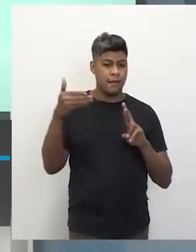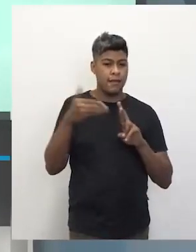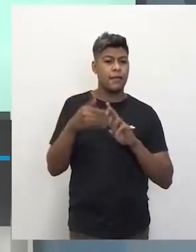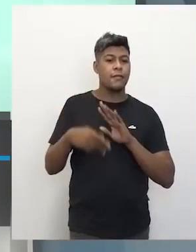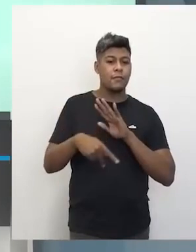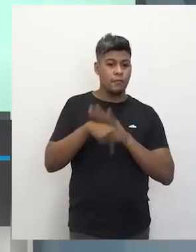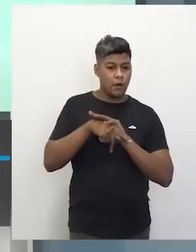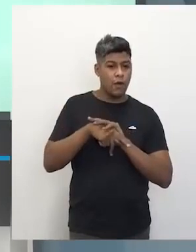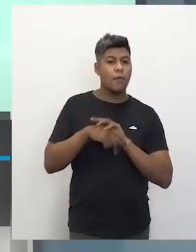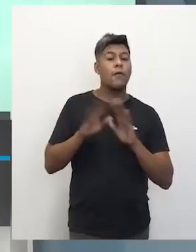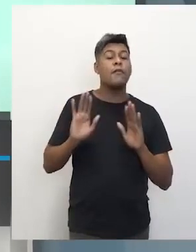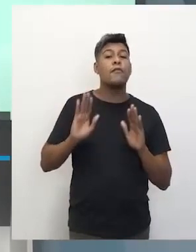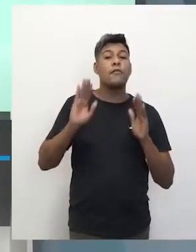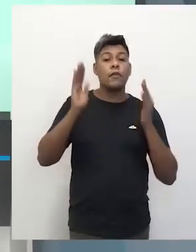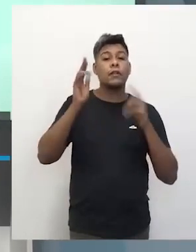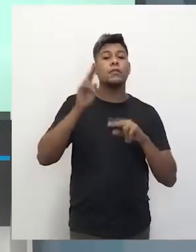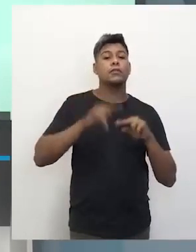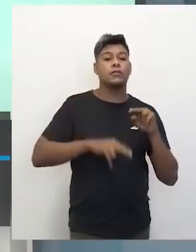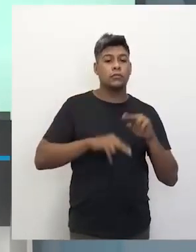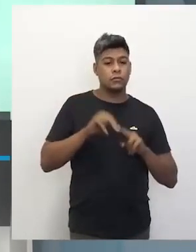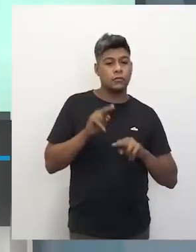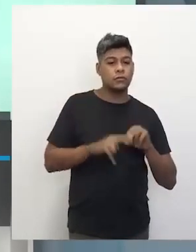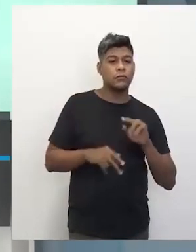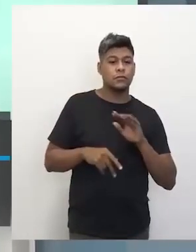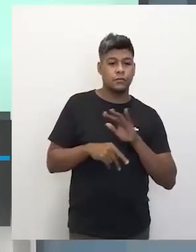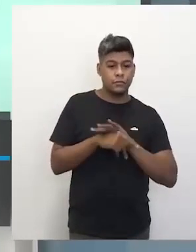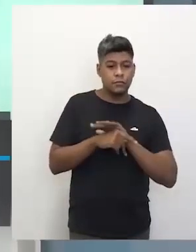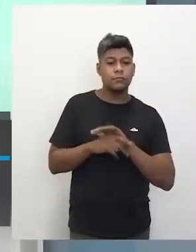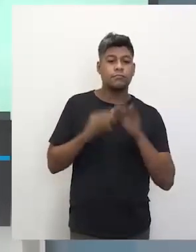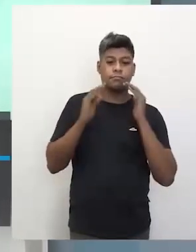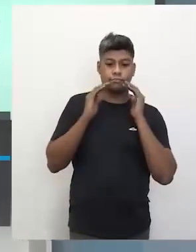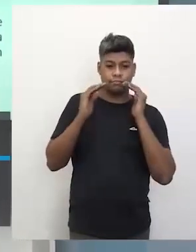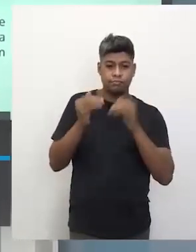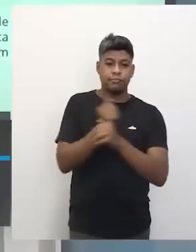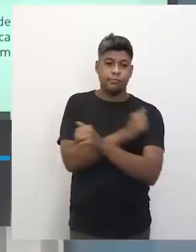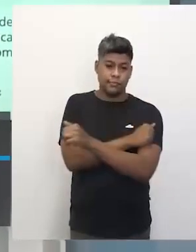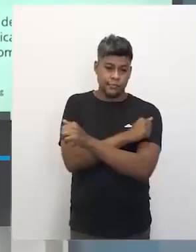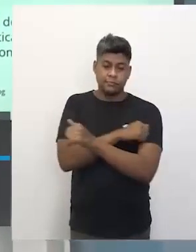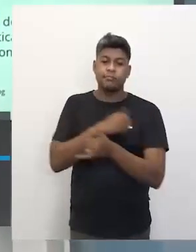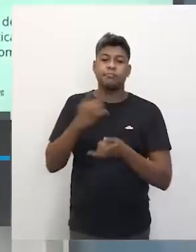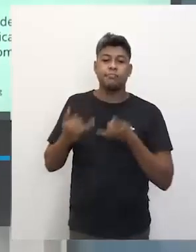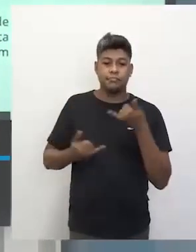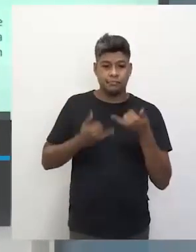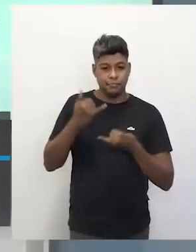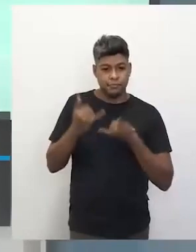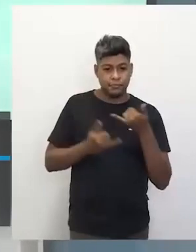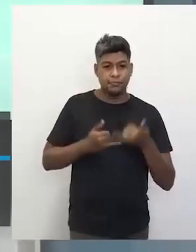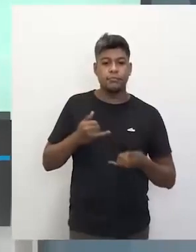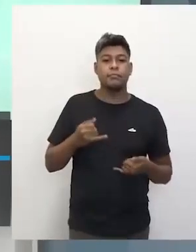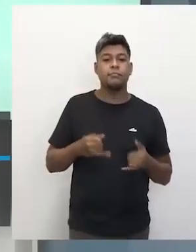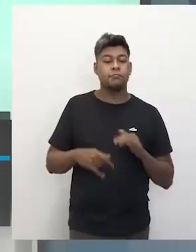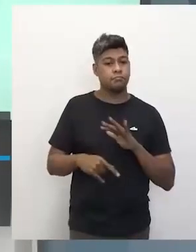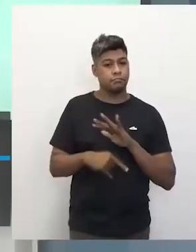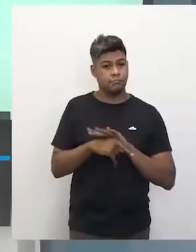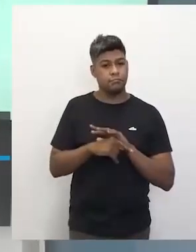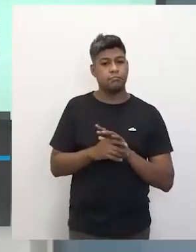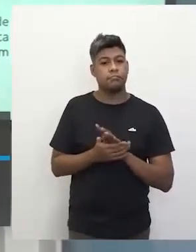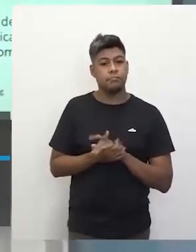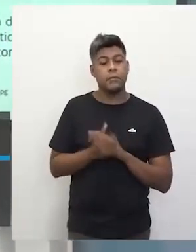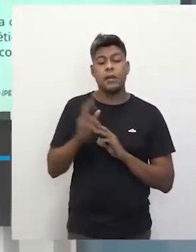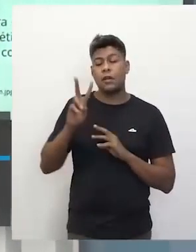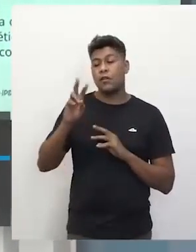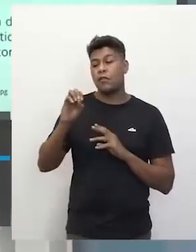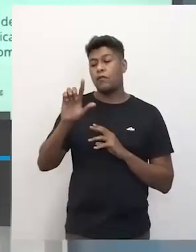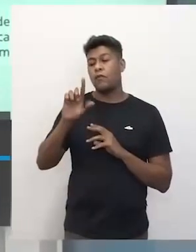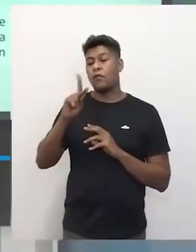festa junina. Pois é, o Volpi é o cara da festa junina. Os alunos até brincam, né, com essa expressão, o cara da festa junina. Pois é o cara da festa junina. O Volpi